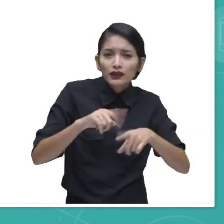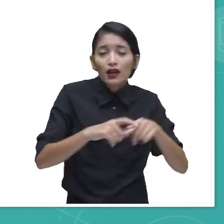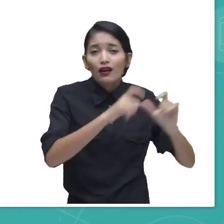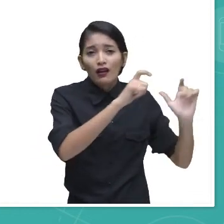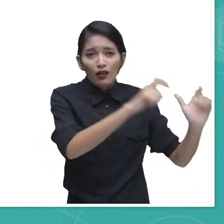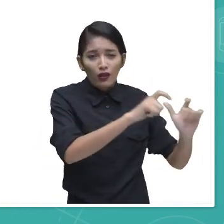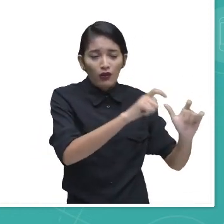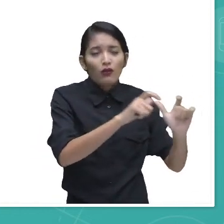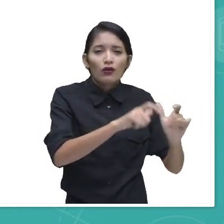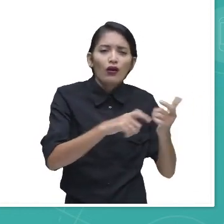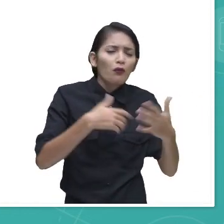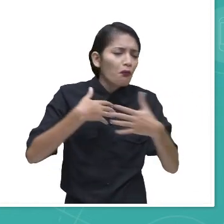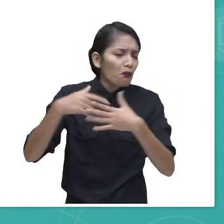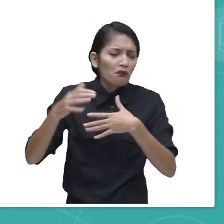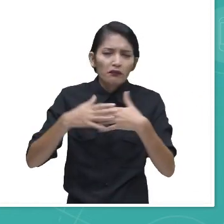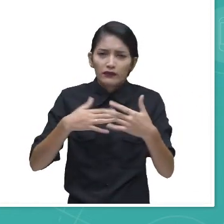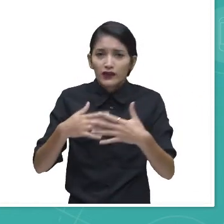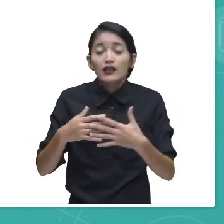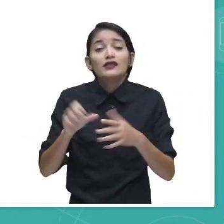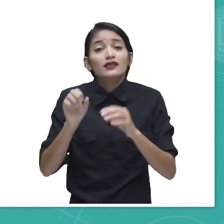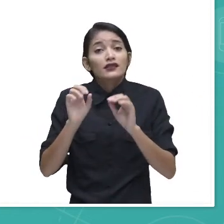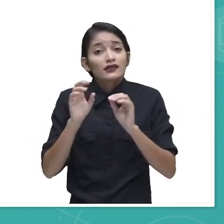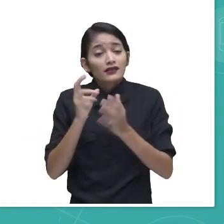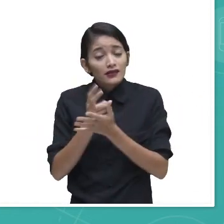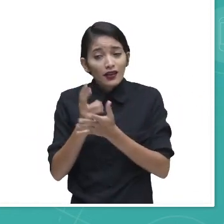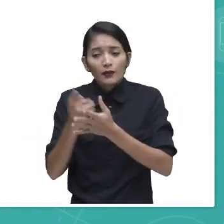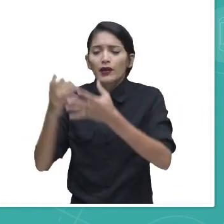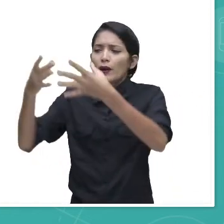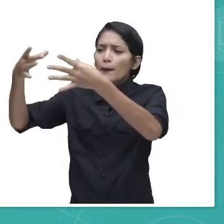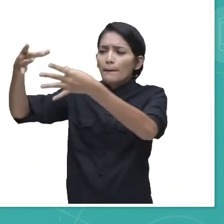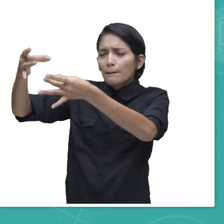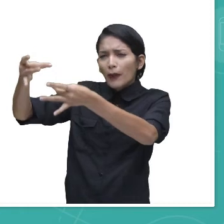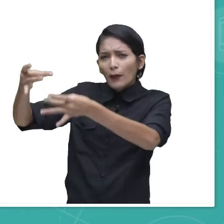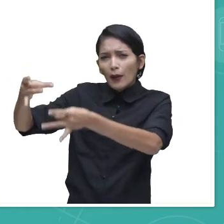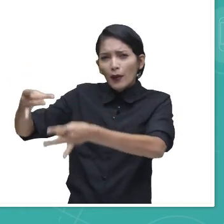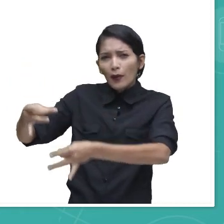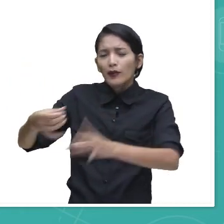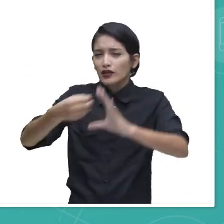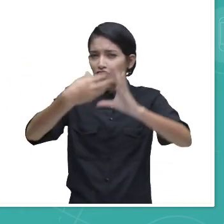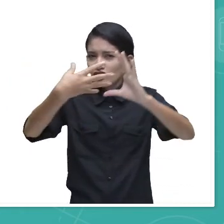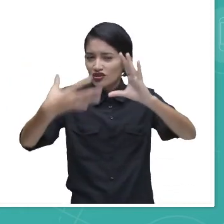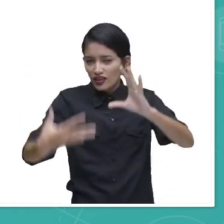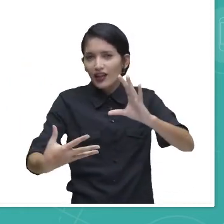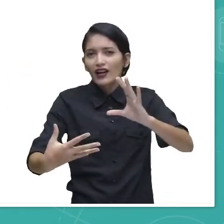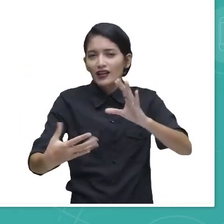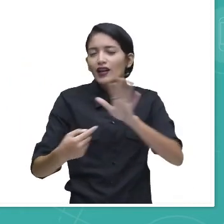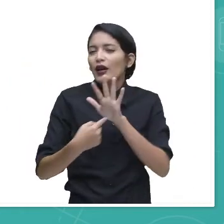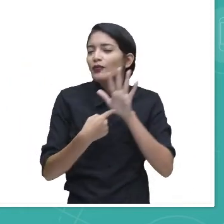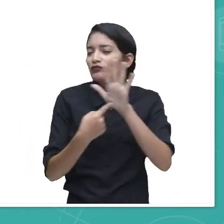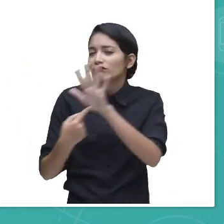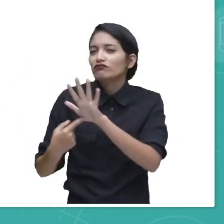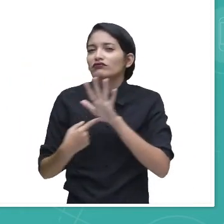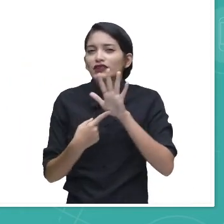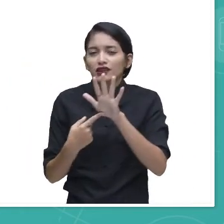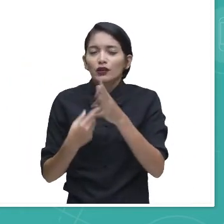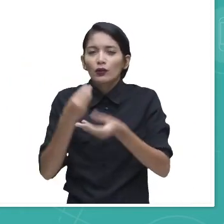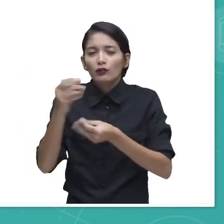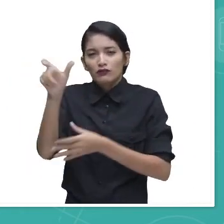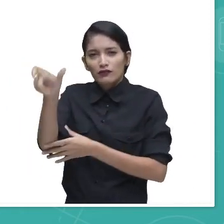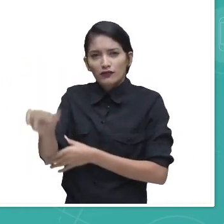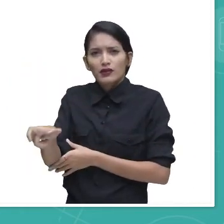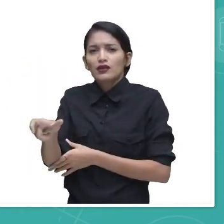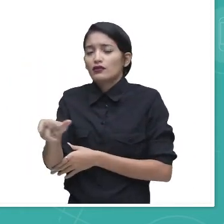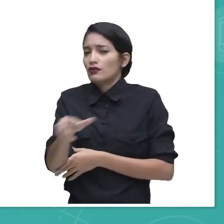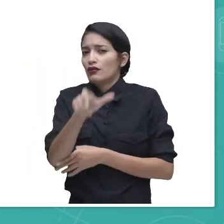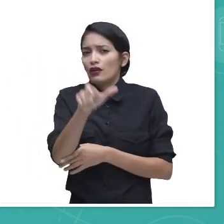lugar. Sempre você vai estar descrevendo as características, você vai estar dando os detalhes da pessoa, do